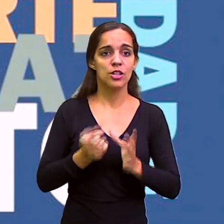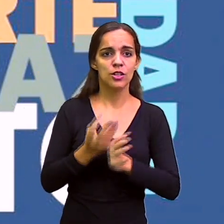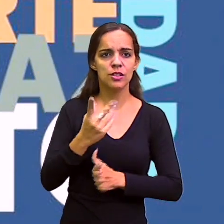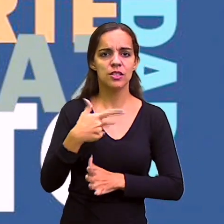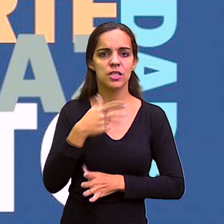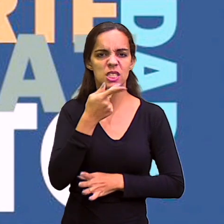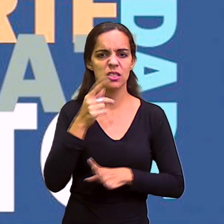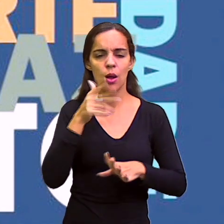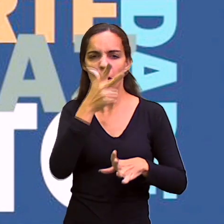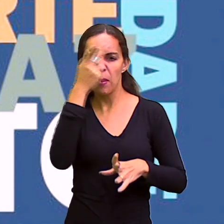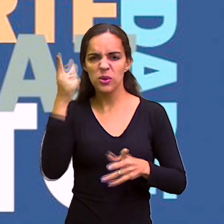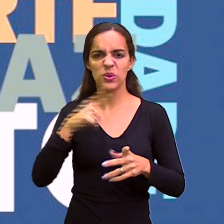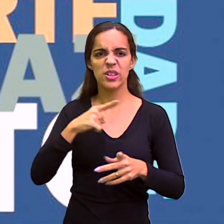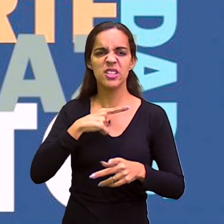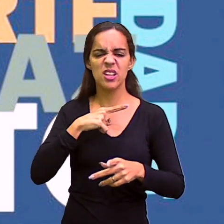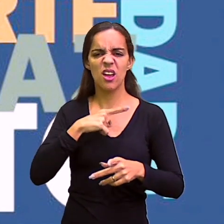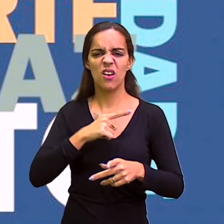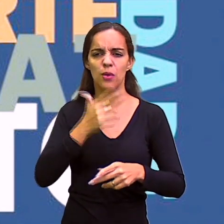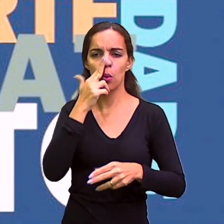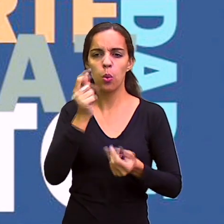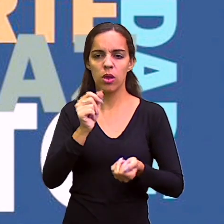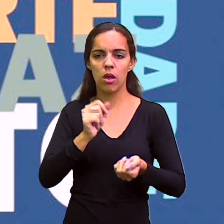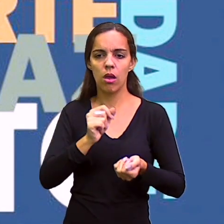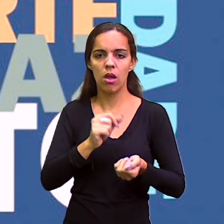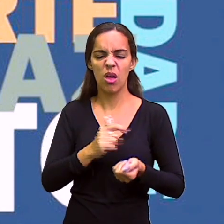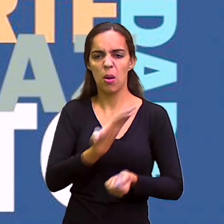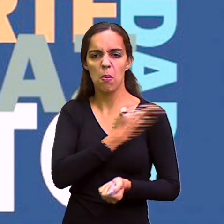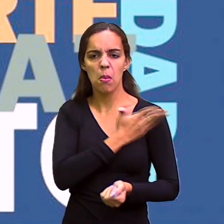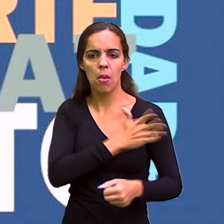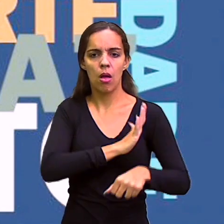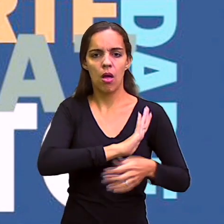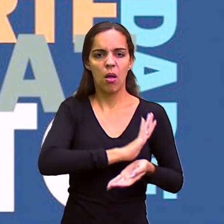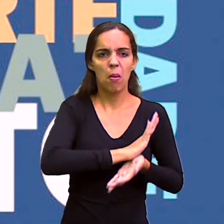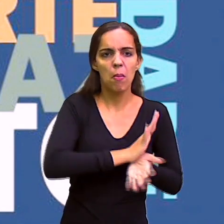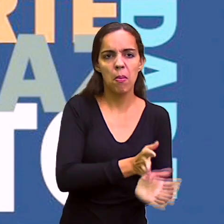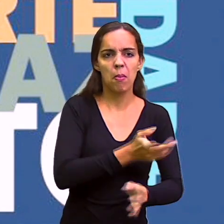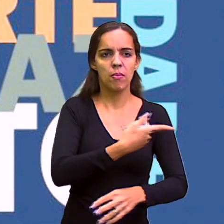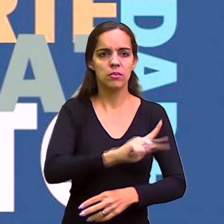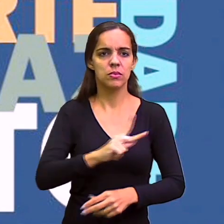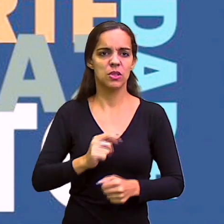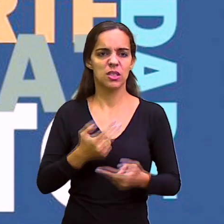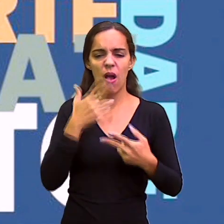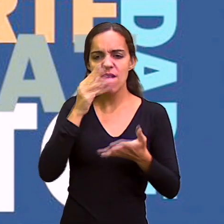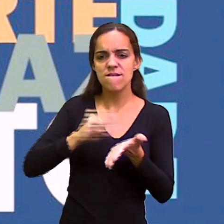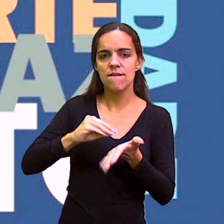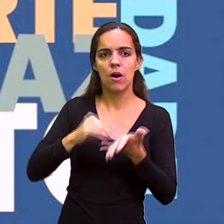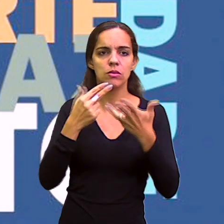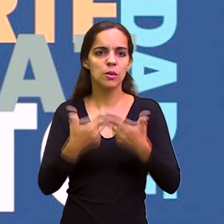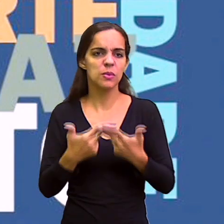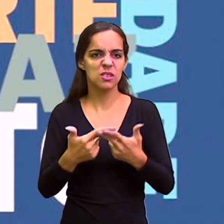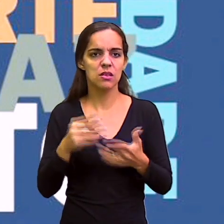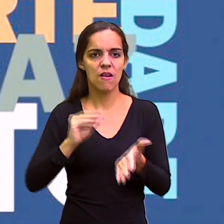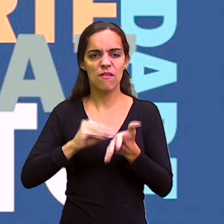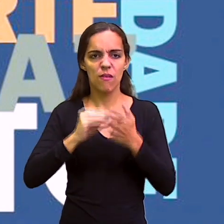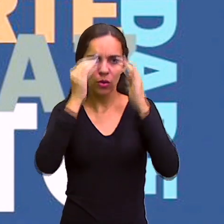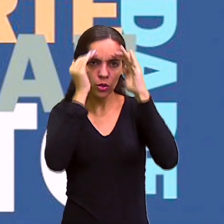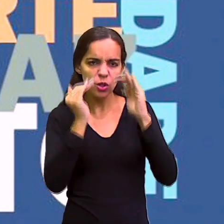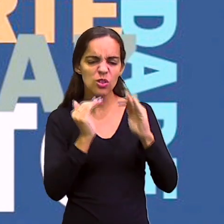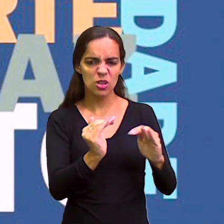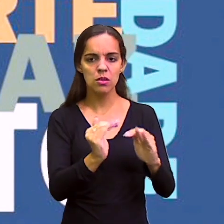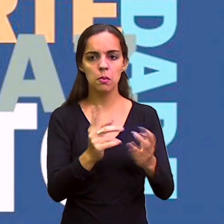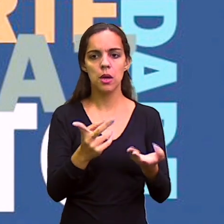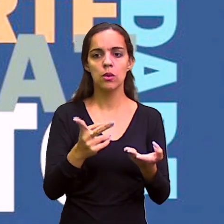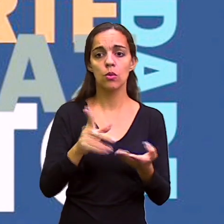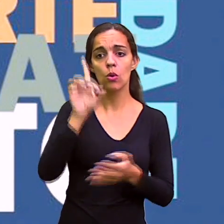de intolerância religiosa? A intolerância religiosa é o desrespeito ao direito das